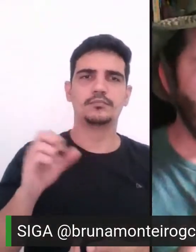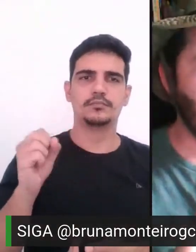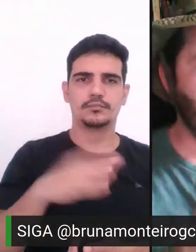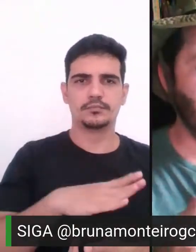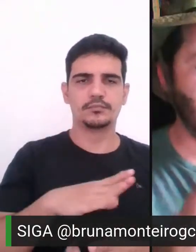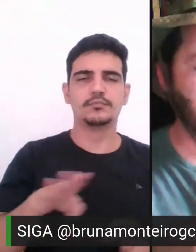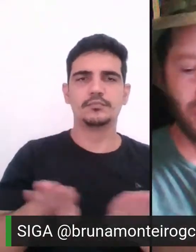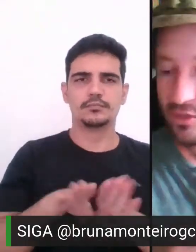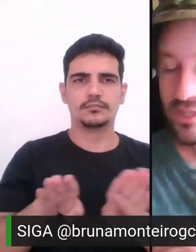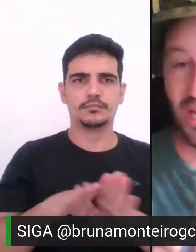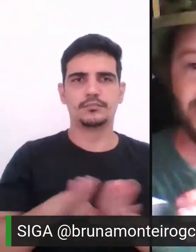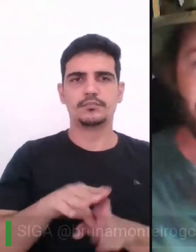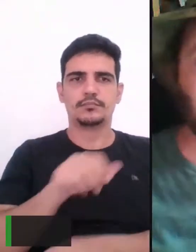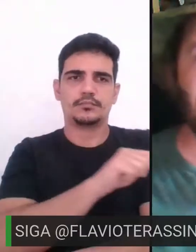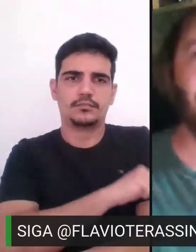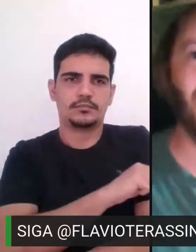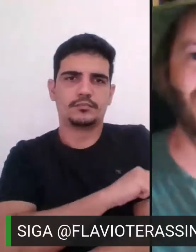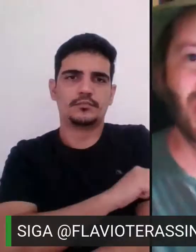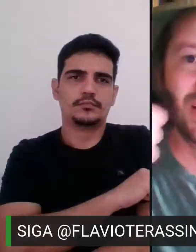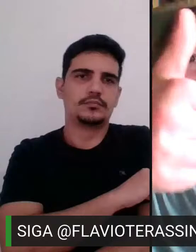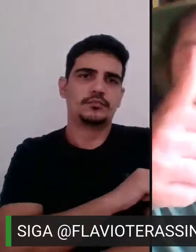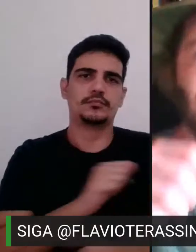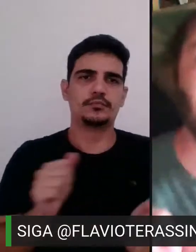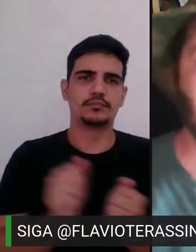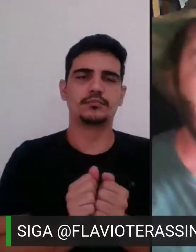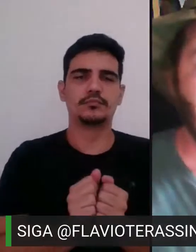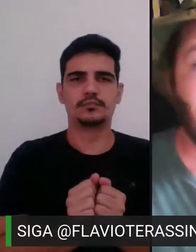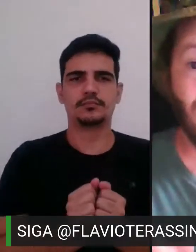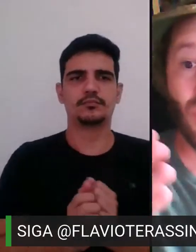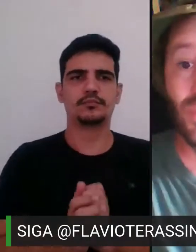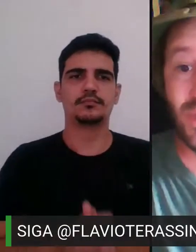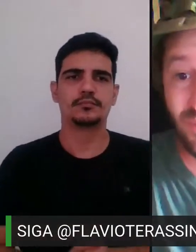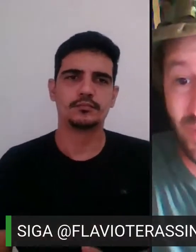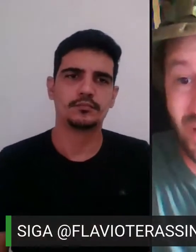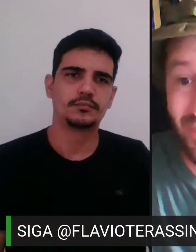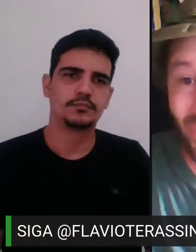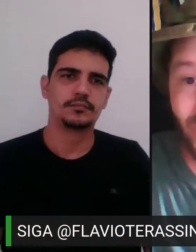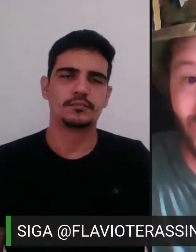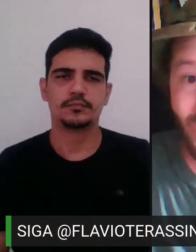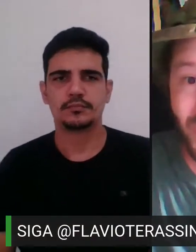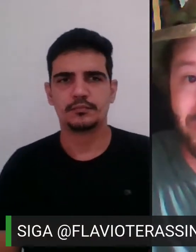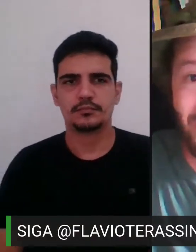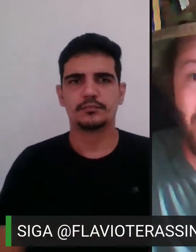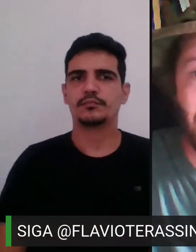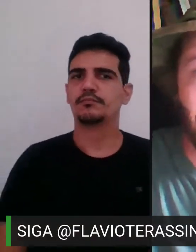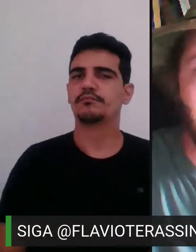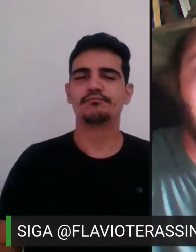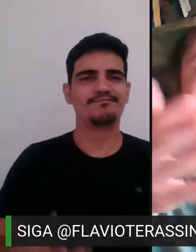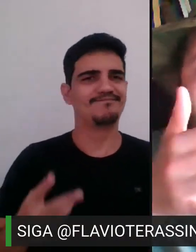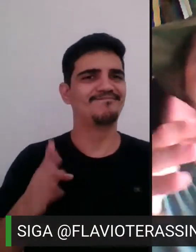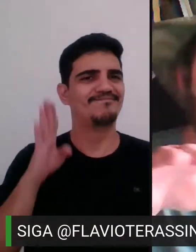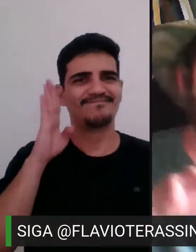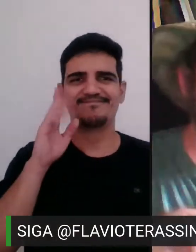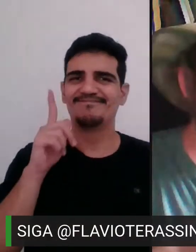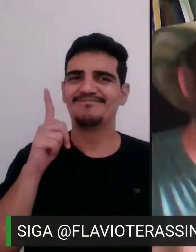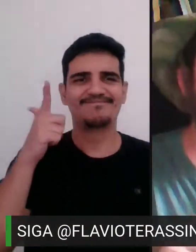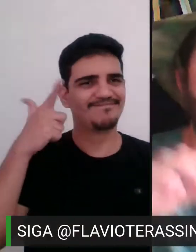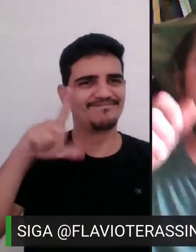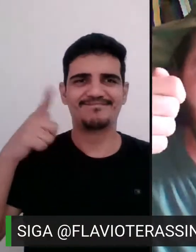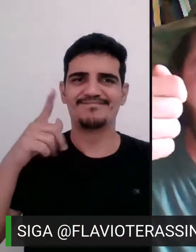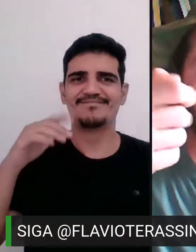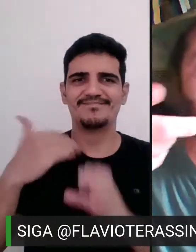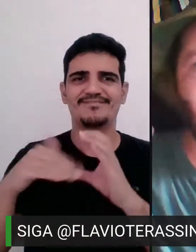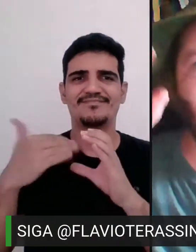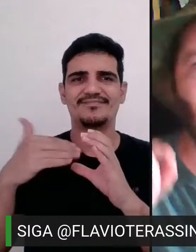alunos. Então, por isso que a gente pode usar e disponibilizar esse material de graça para vocês. Aí eu não consigo mandar pelo YouTube, né? Não consigo, mas eu